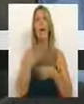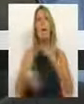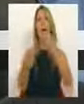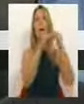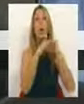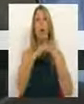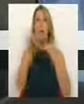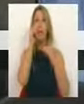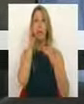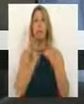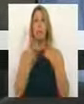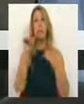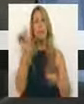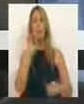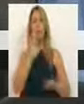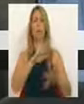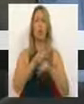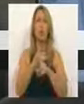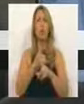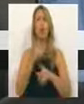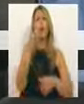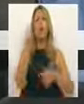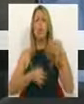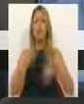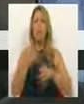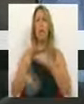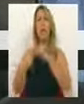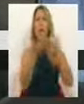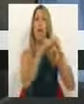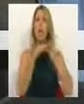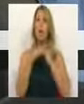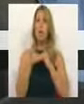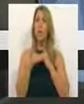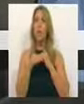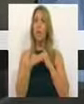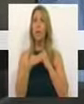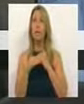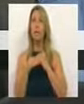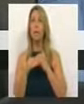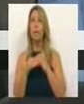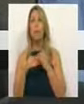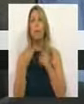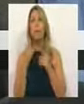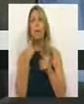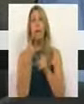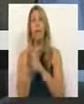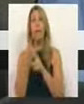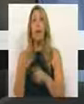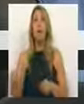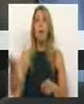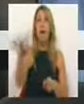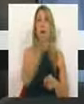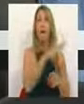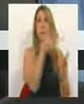como também já disse, de outros valores, como a justiça, a equidade, e cristalizando-nos em vários domínios concretos que nos parece de todo de